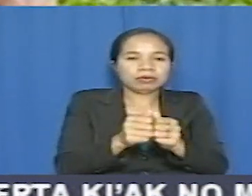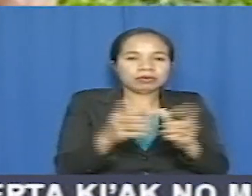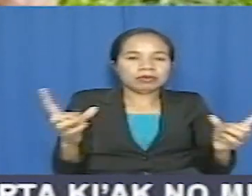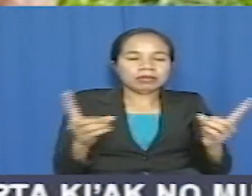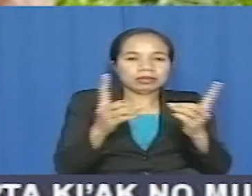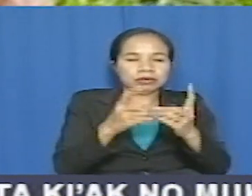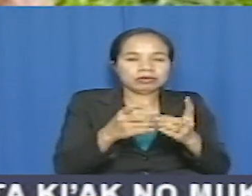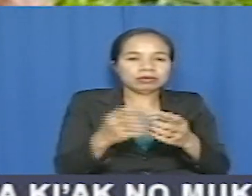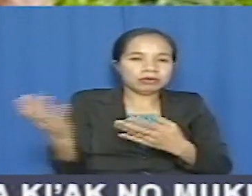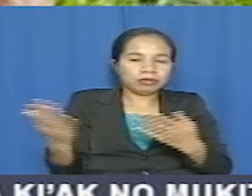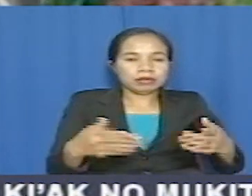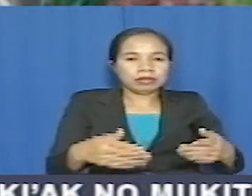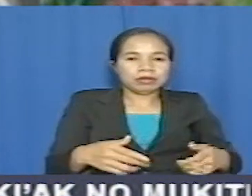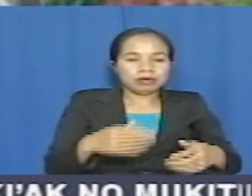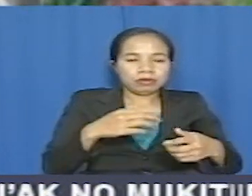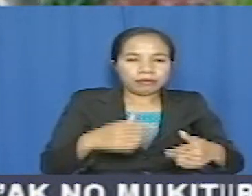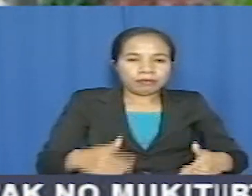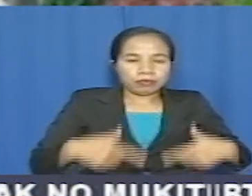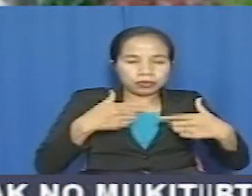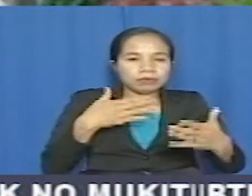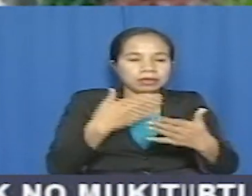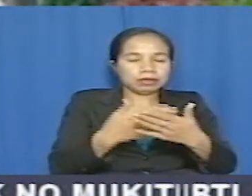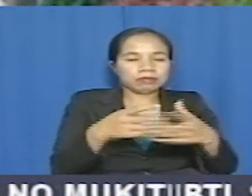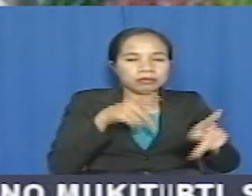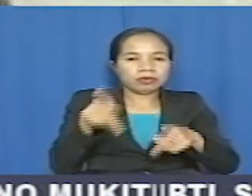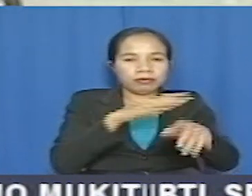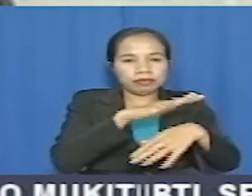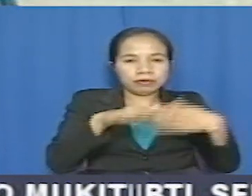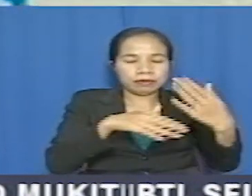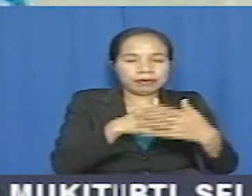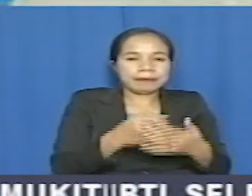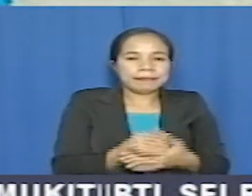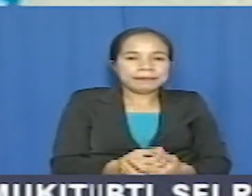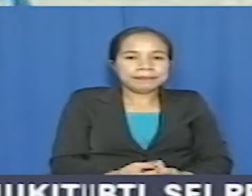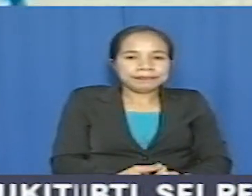kori lori moris dia com o povo tomak. Zon Aníbal Abraão da Costa, ba RTTL.